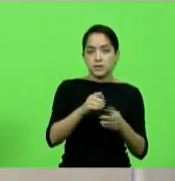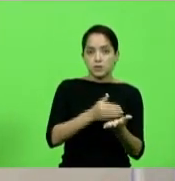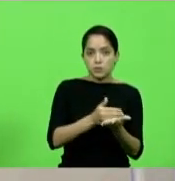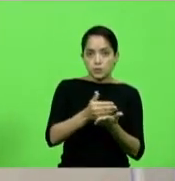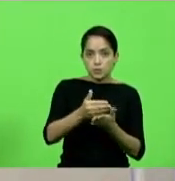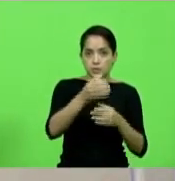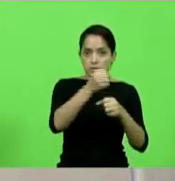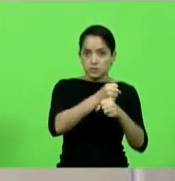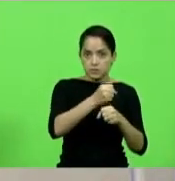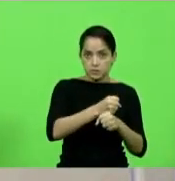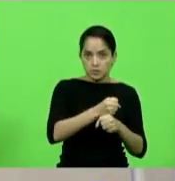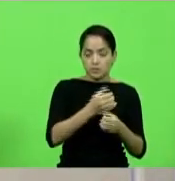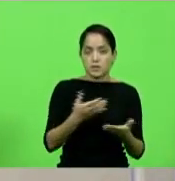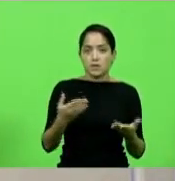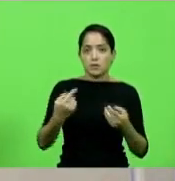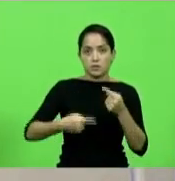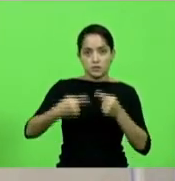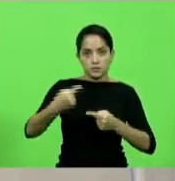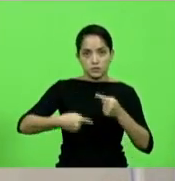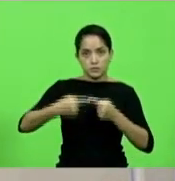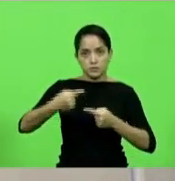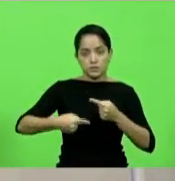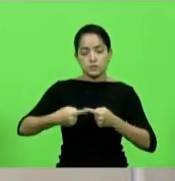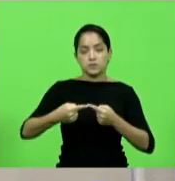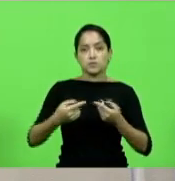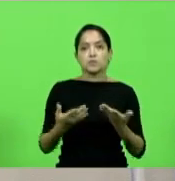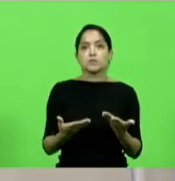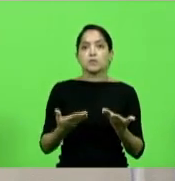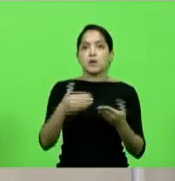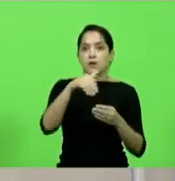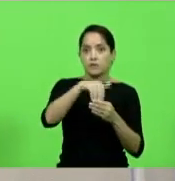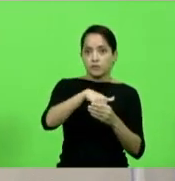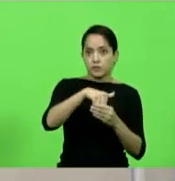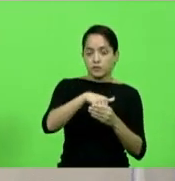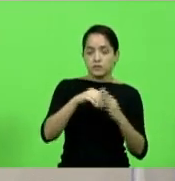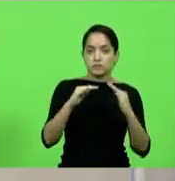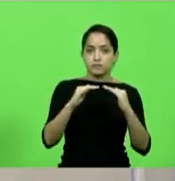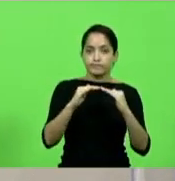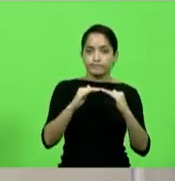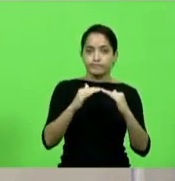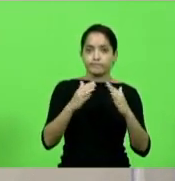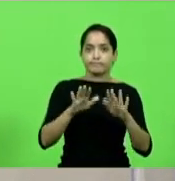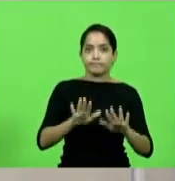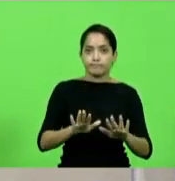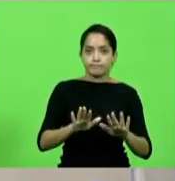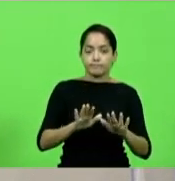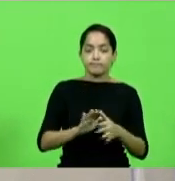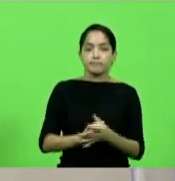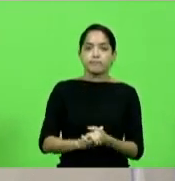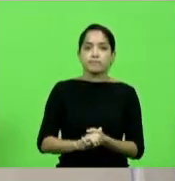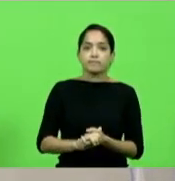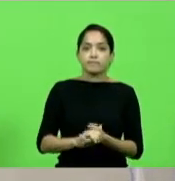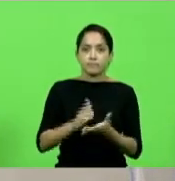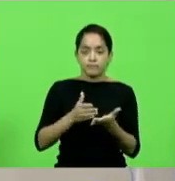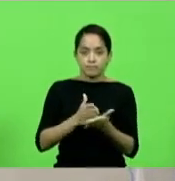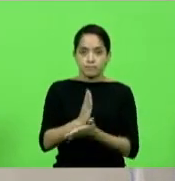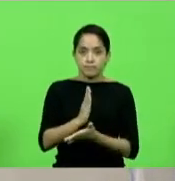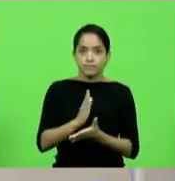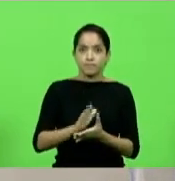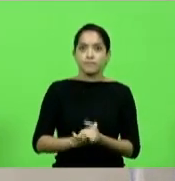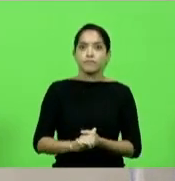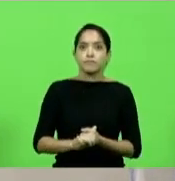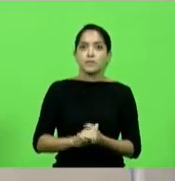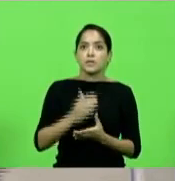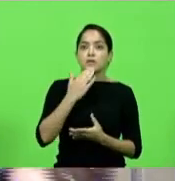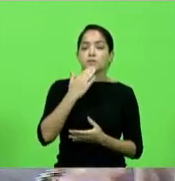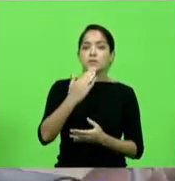das obras, em discussão, não havendo quem queira discutir em votação, deputados que aprovam permaneça como se encontra, aprovado por unanimidade,